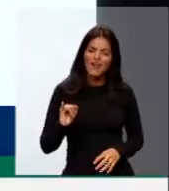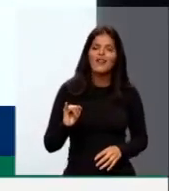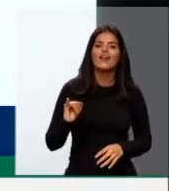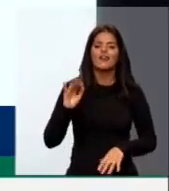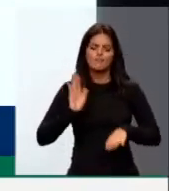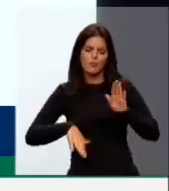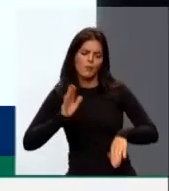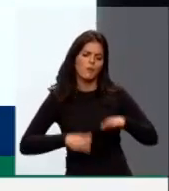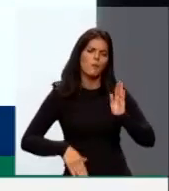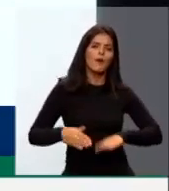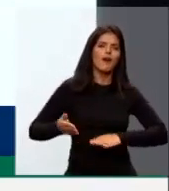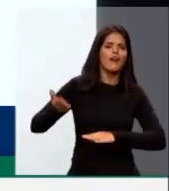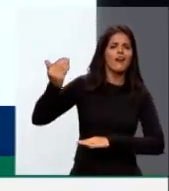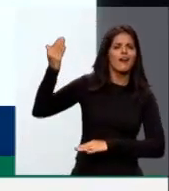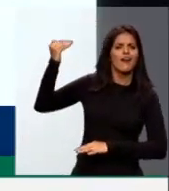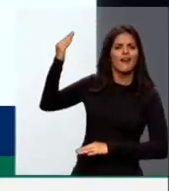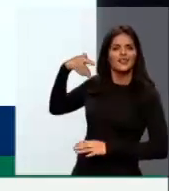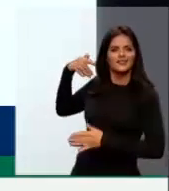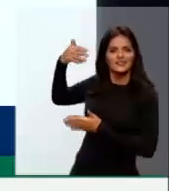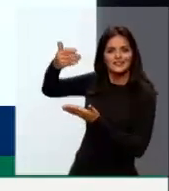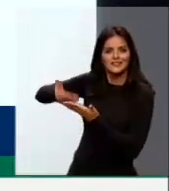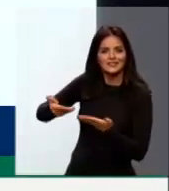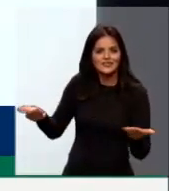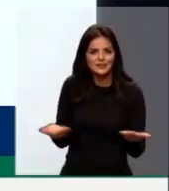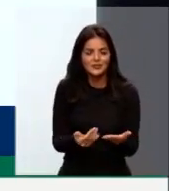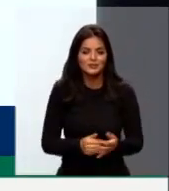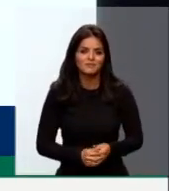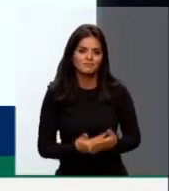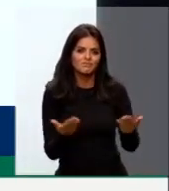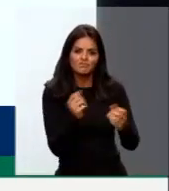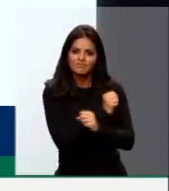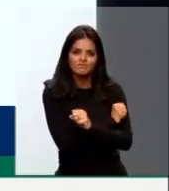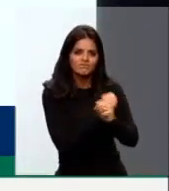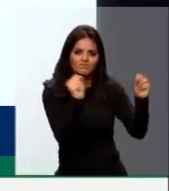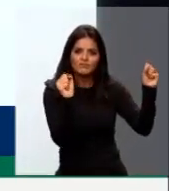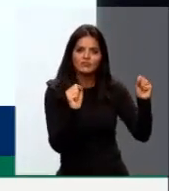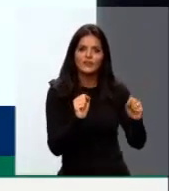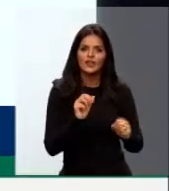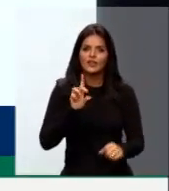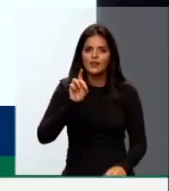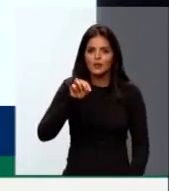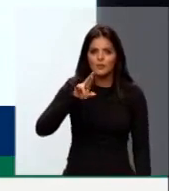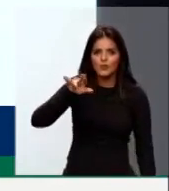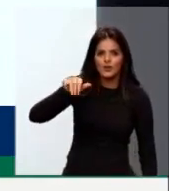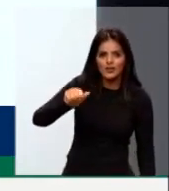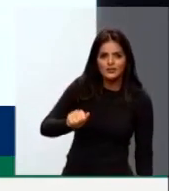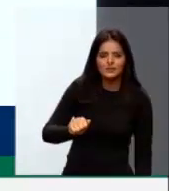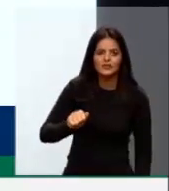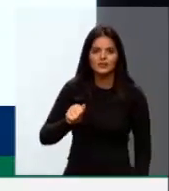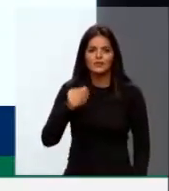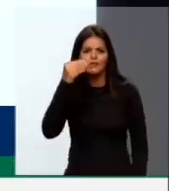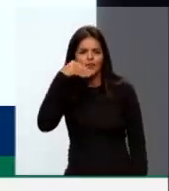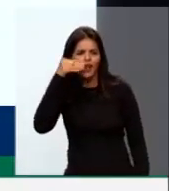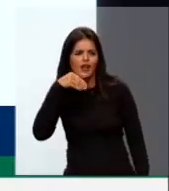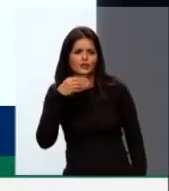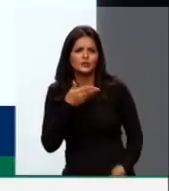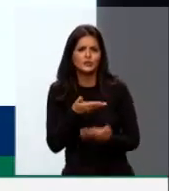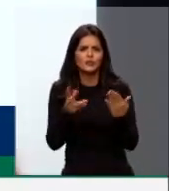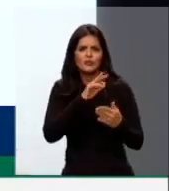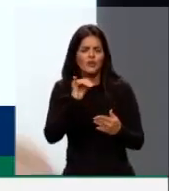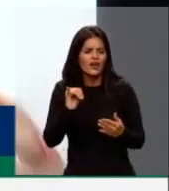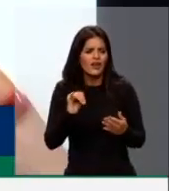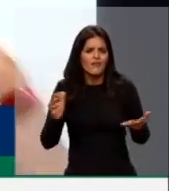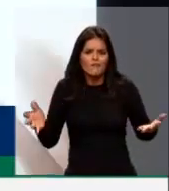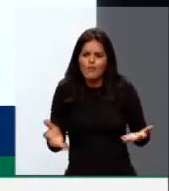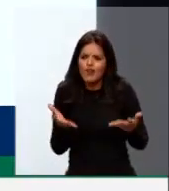nós. Então, é isso, né? Não é possível fortalecer a democracia já tão frágil no Brasil sem a